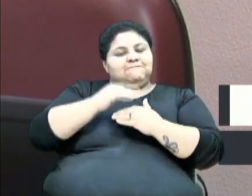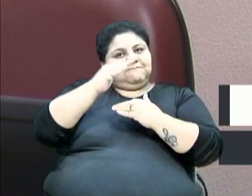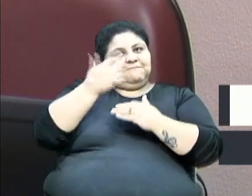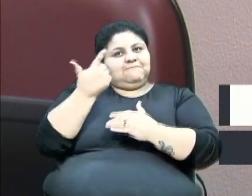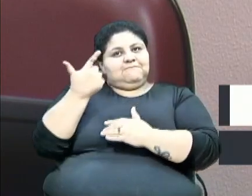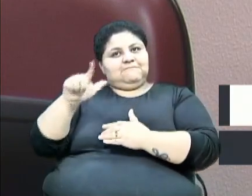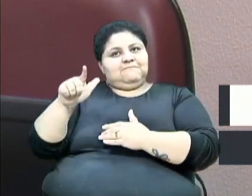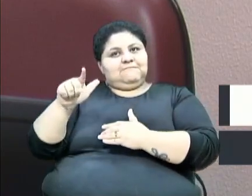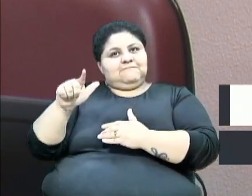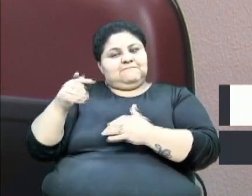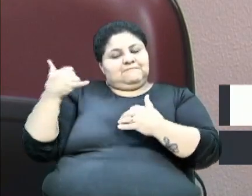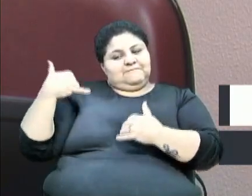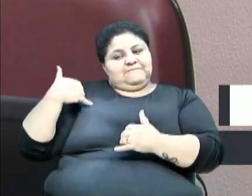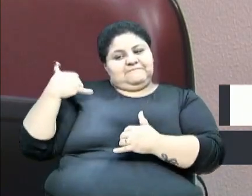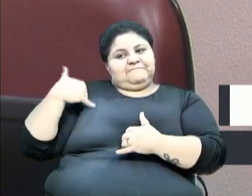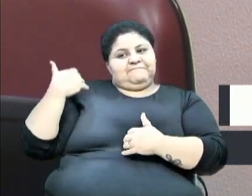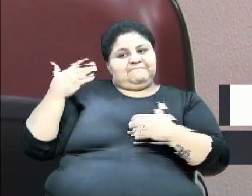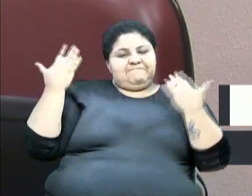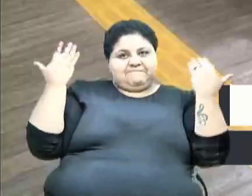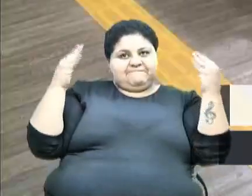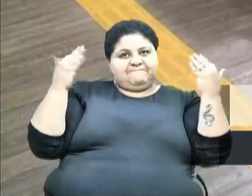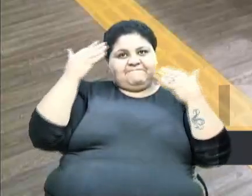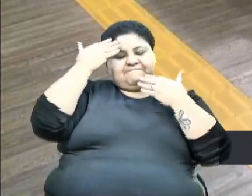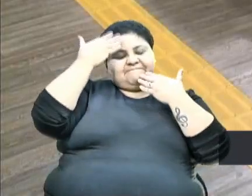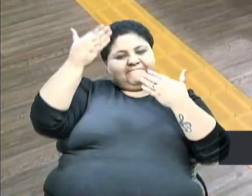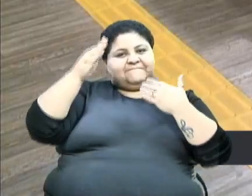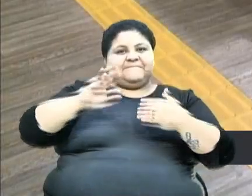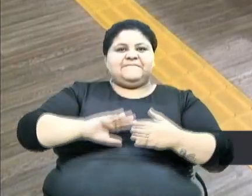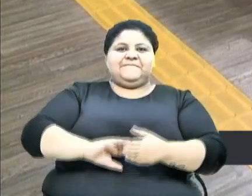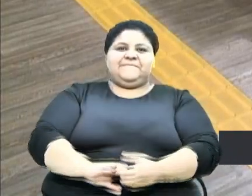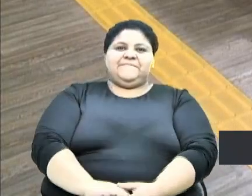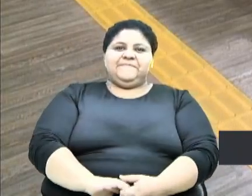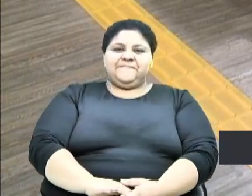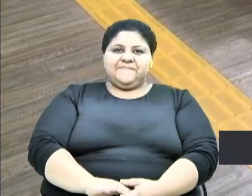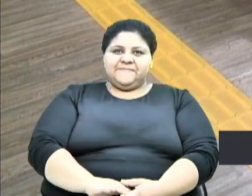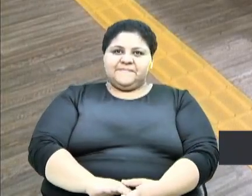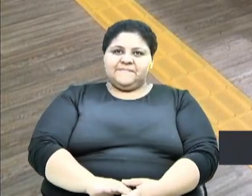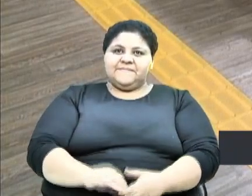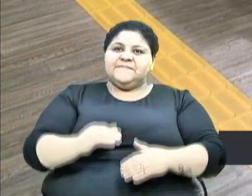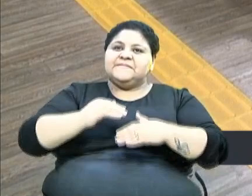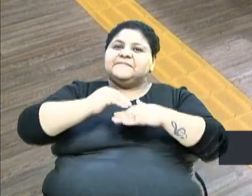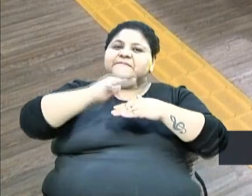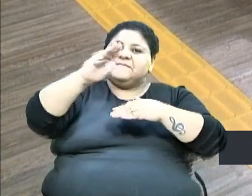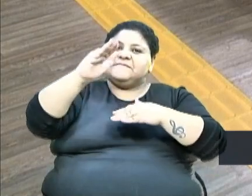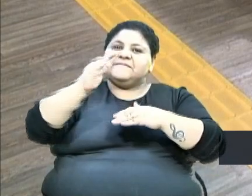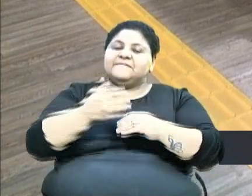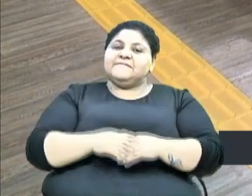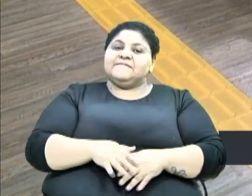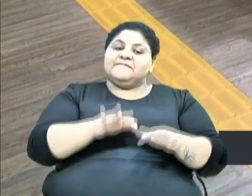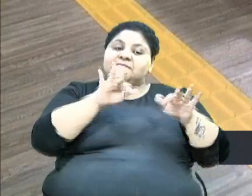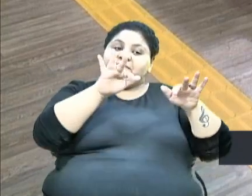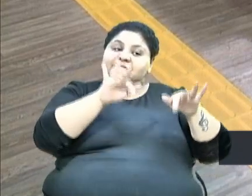pela passagem do seu aniversário. Obrigado, senhor presidente. Obrigado. Mais alguém? Encerradas as pequenas comunicações.